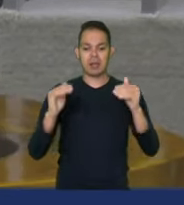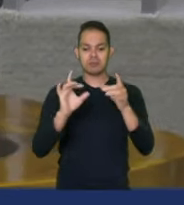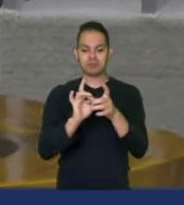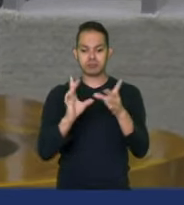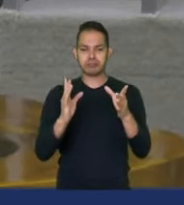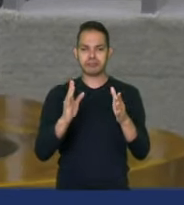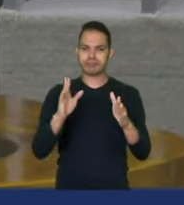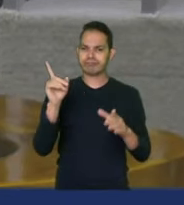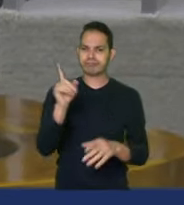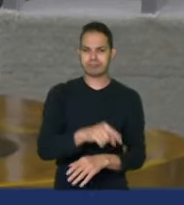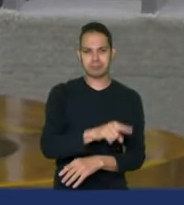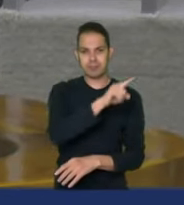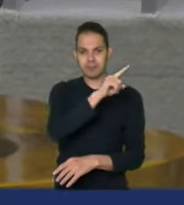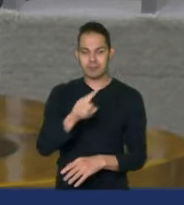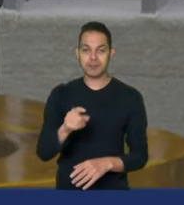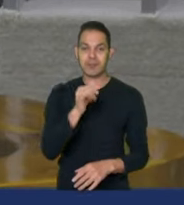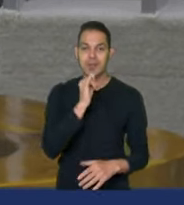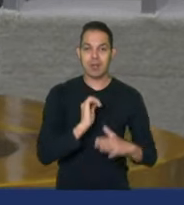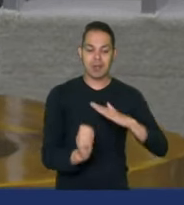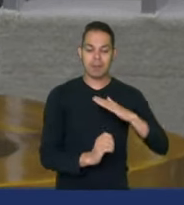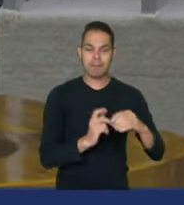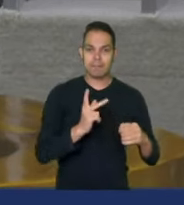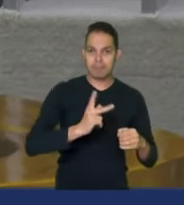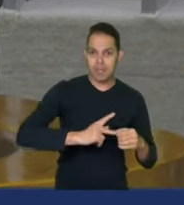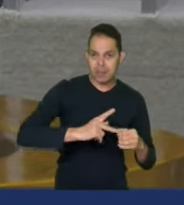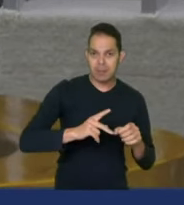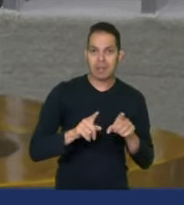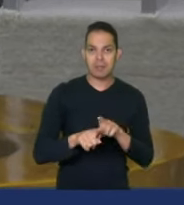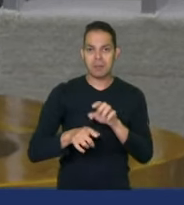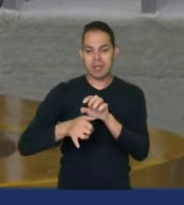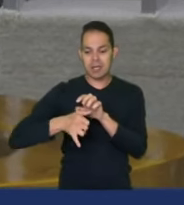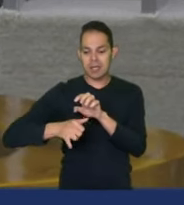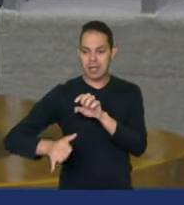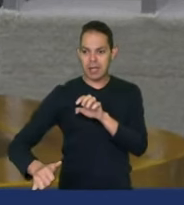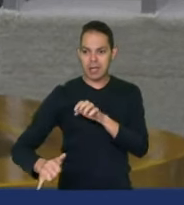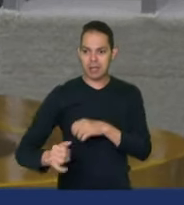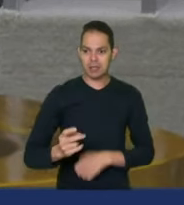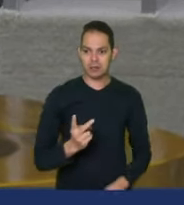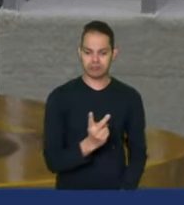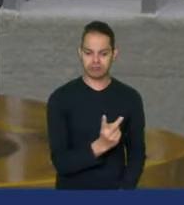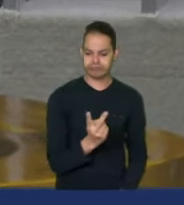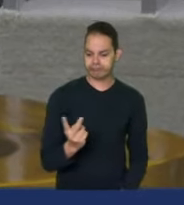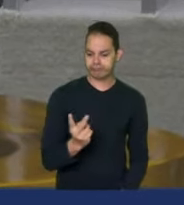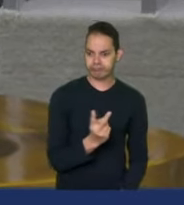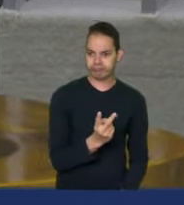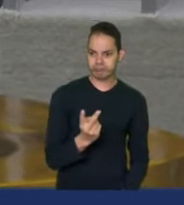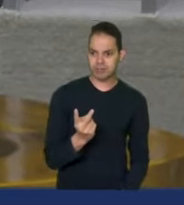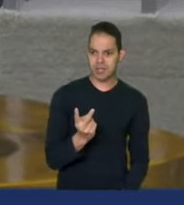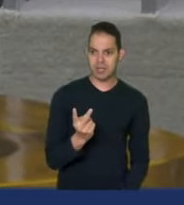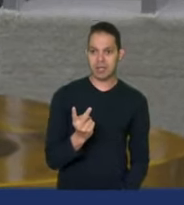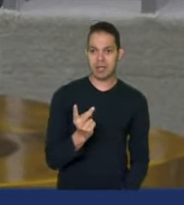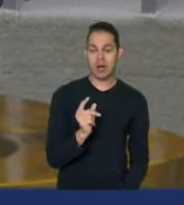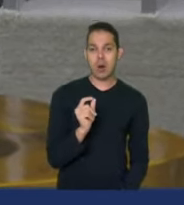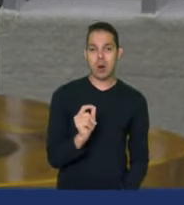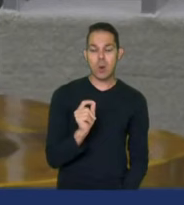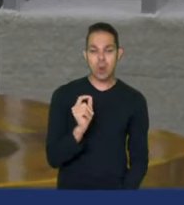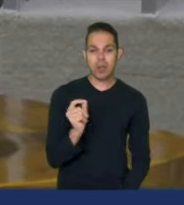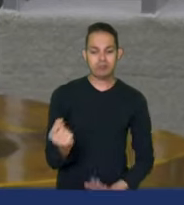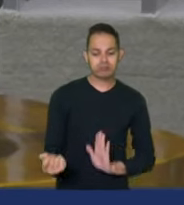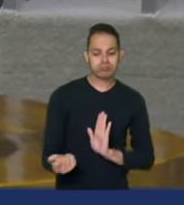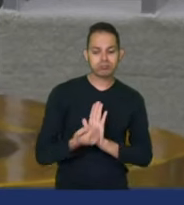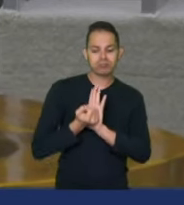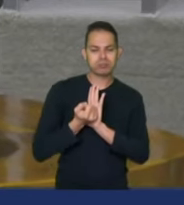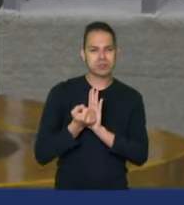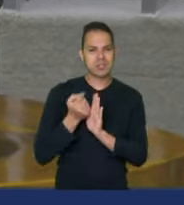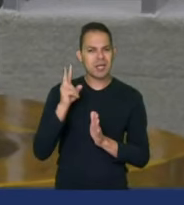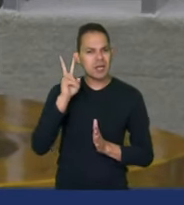A Petrobras e a Eletrobras são símbolos da história da luta do povo